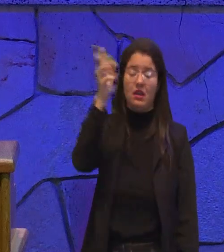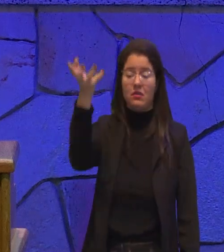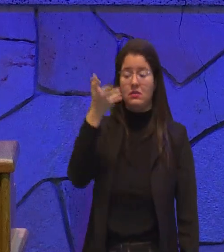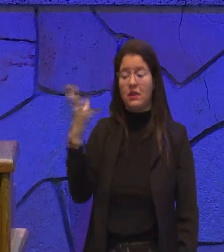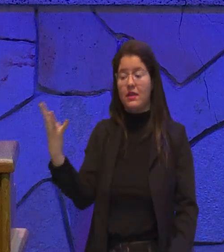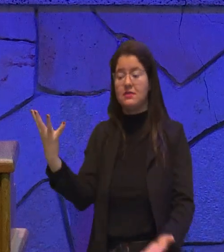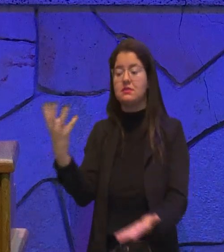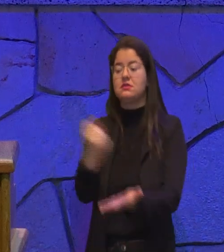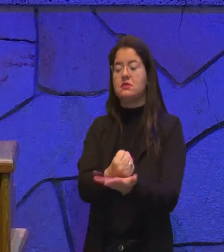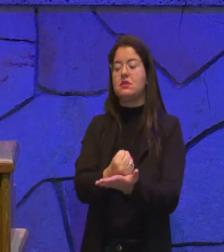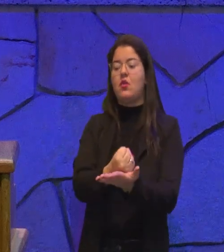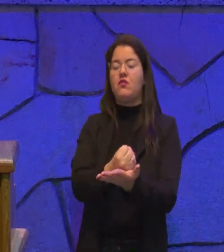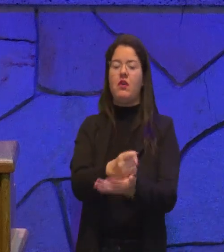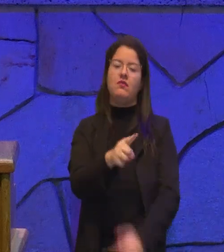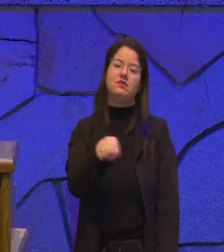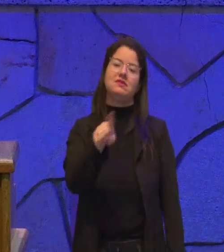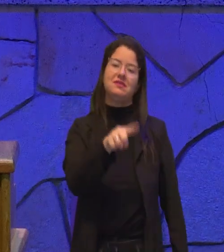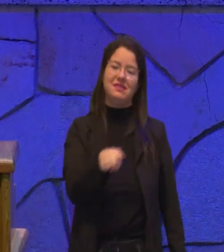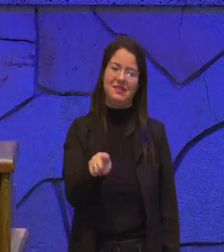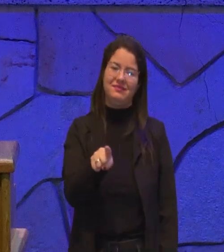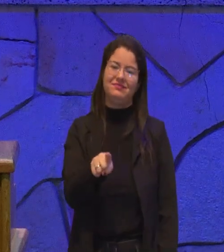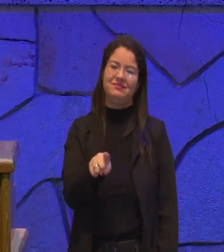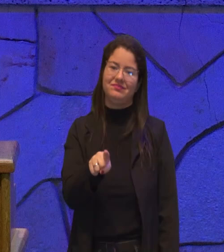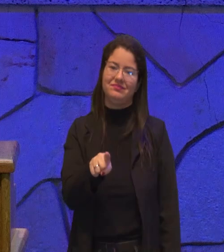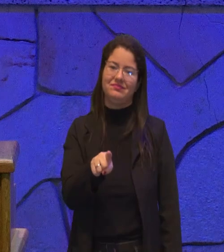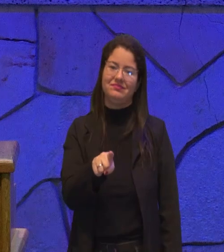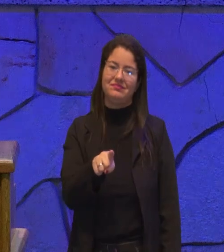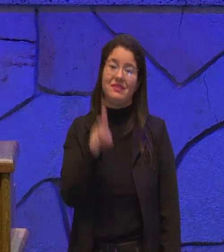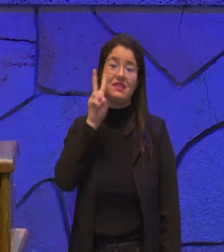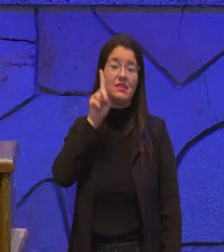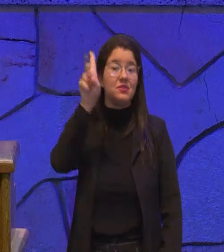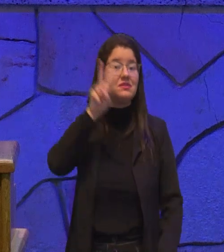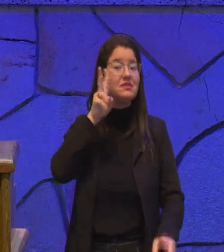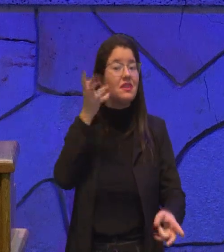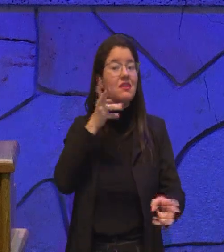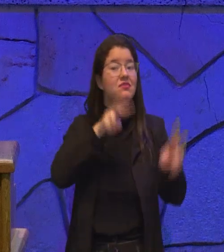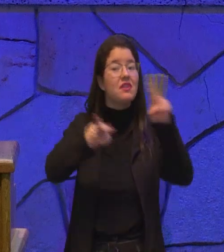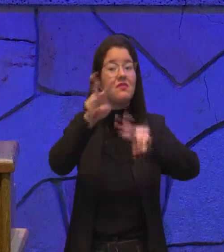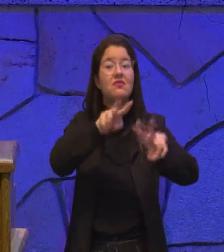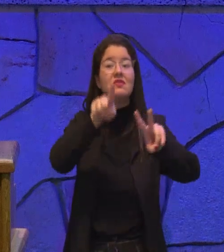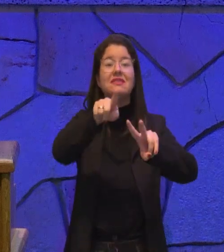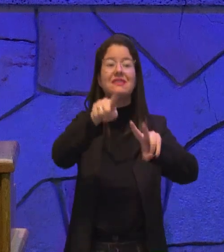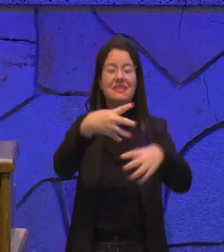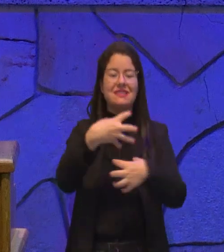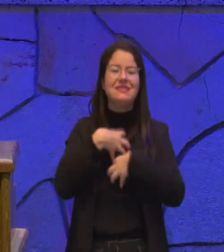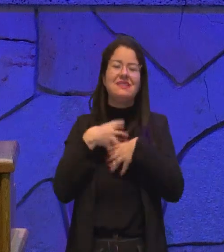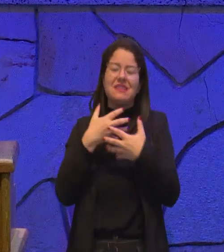resgatar a sua imagem na sua vida. Meus irmãos, eu gostaria de